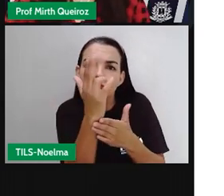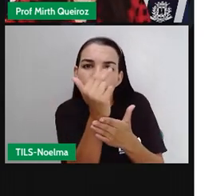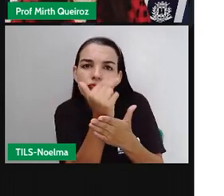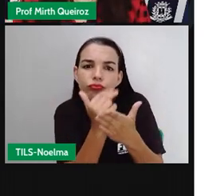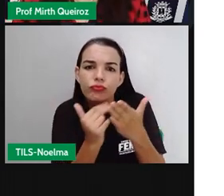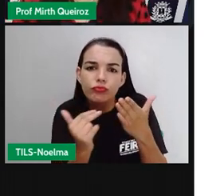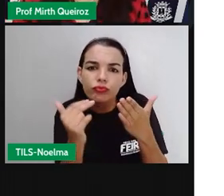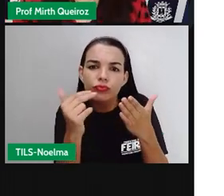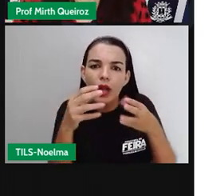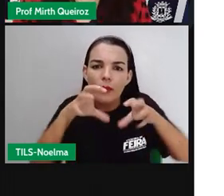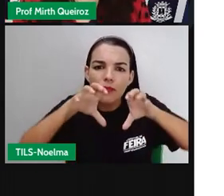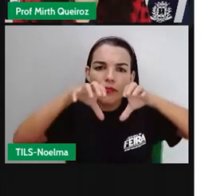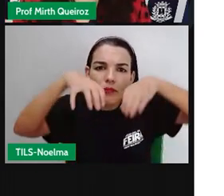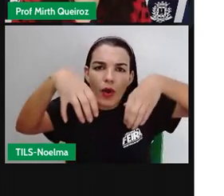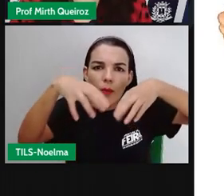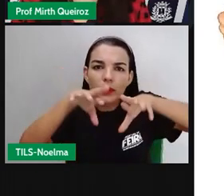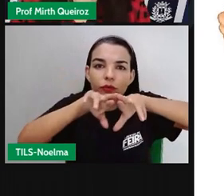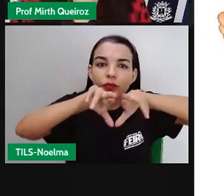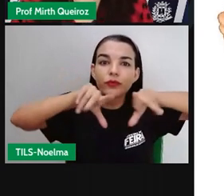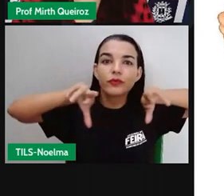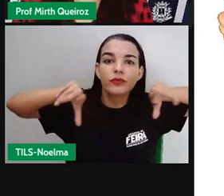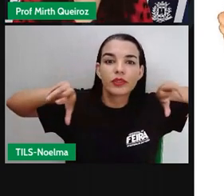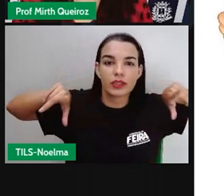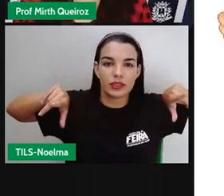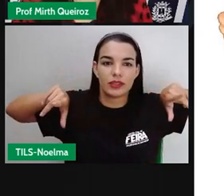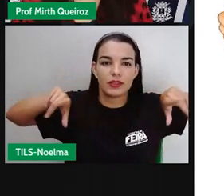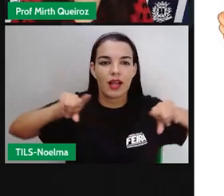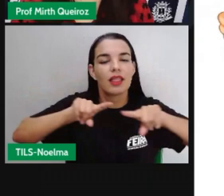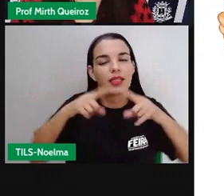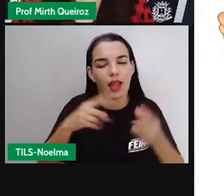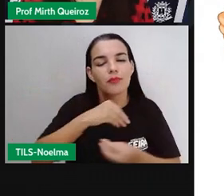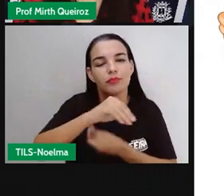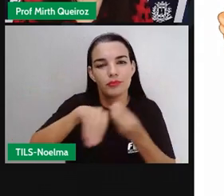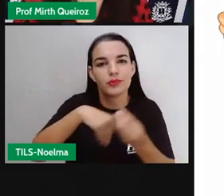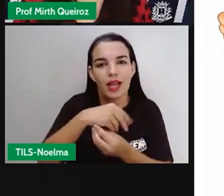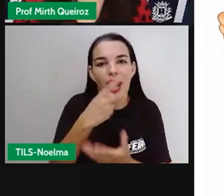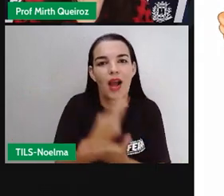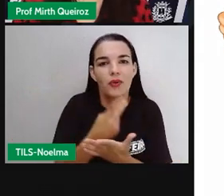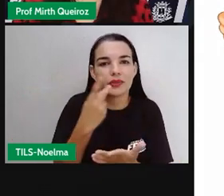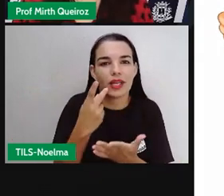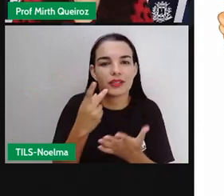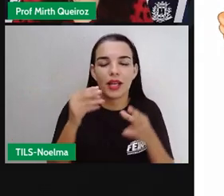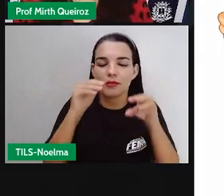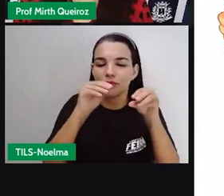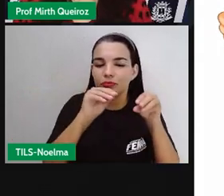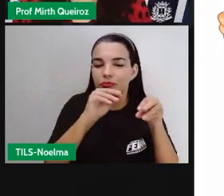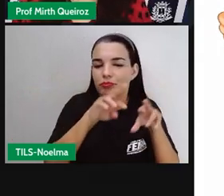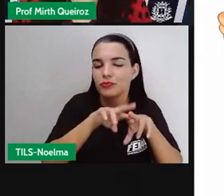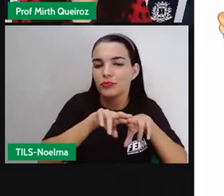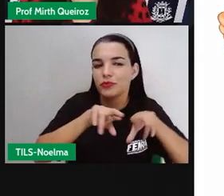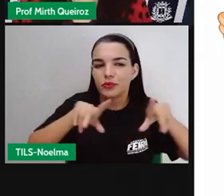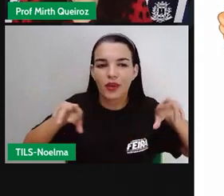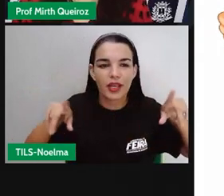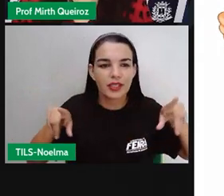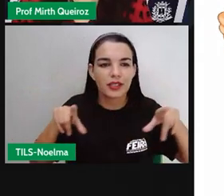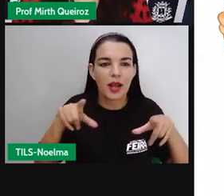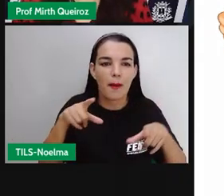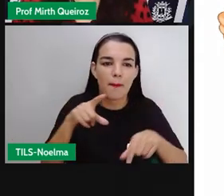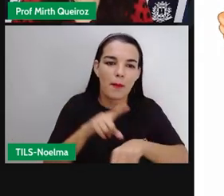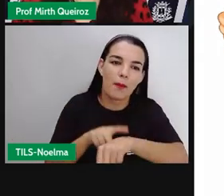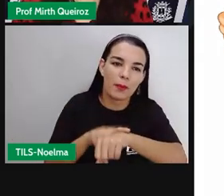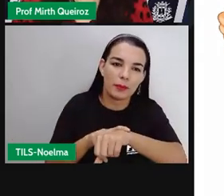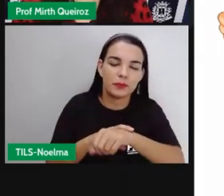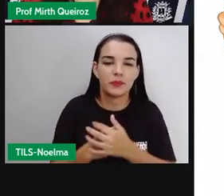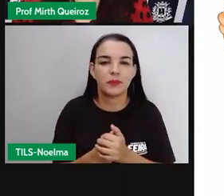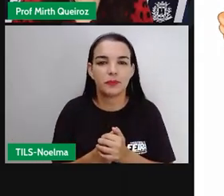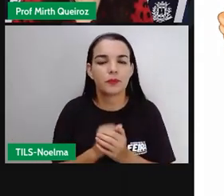que também são formas variadas. Então, as misturas, elas acontecem em diversos momentos, em diversas situações. Na